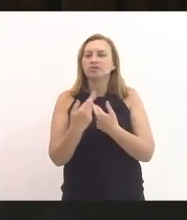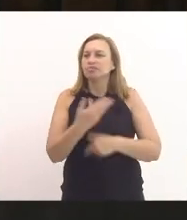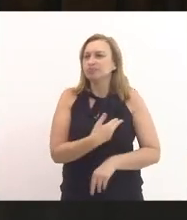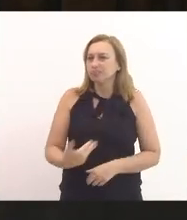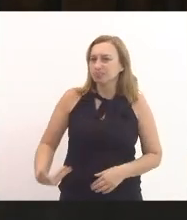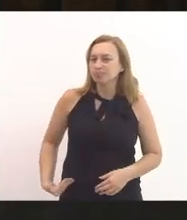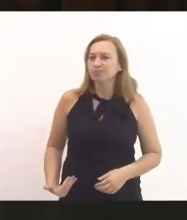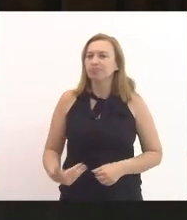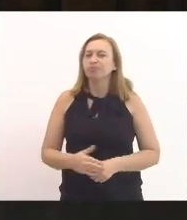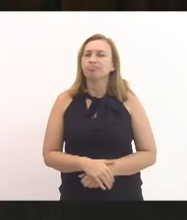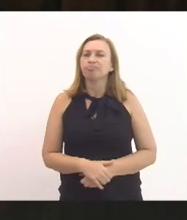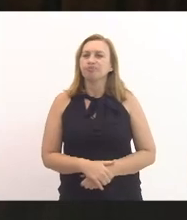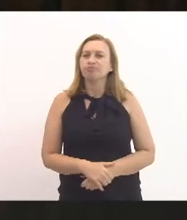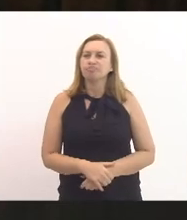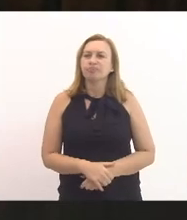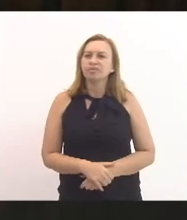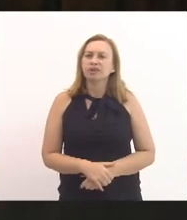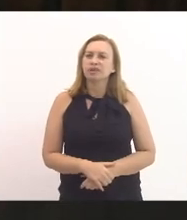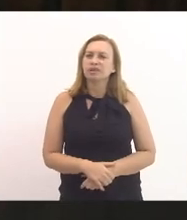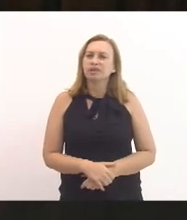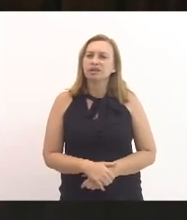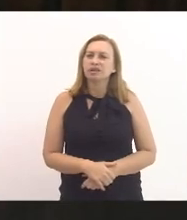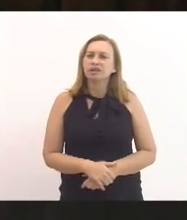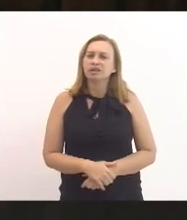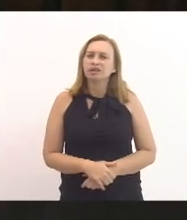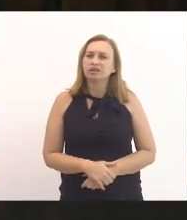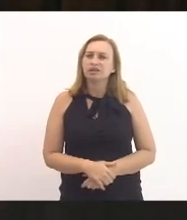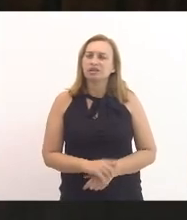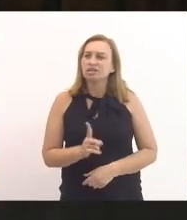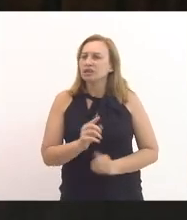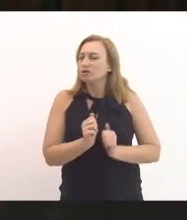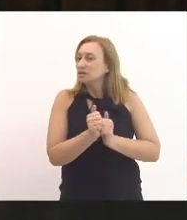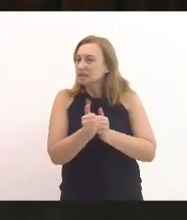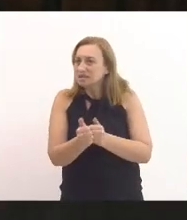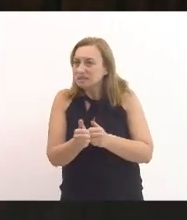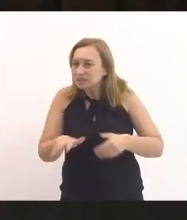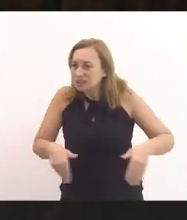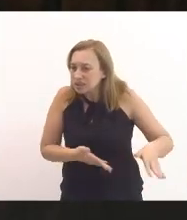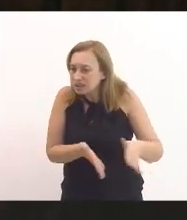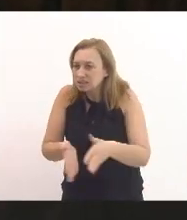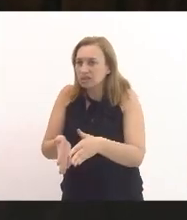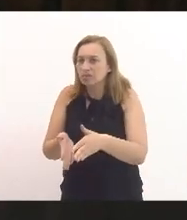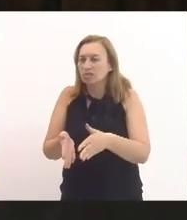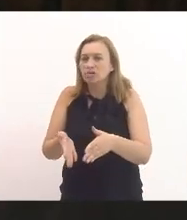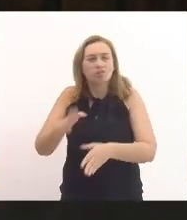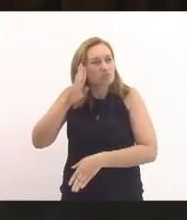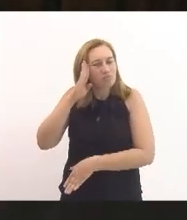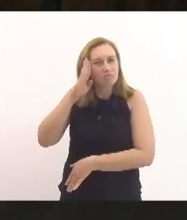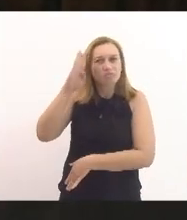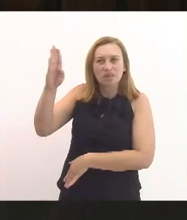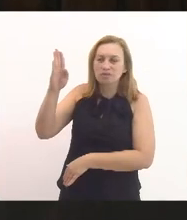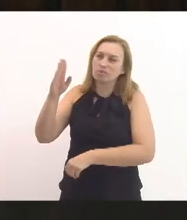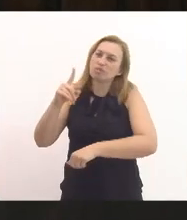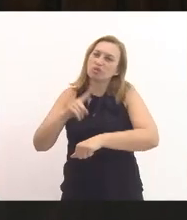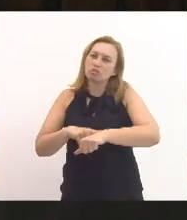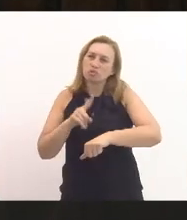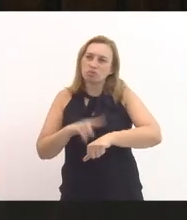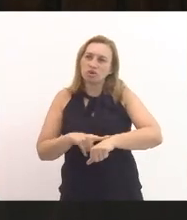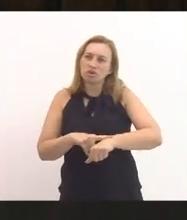pública ainda que não se vê se Norte é um momento privilegiado